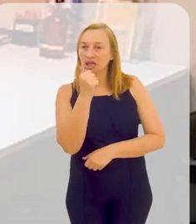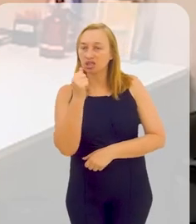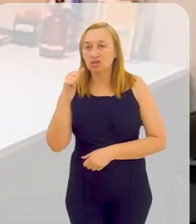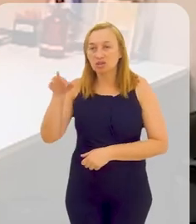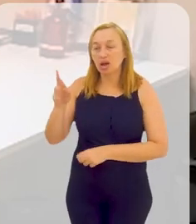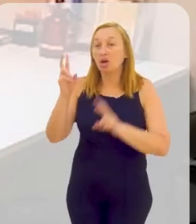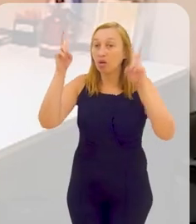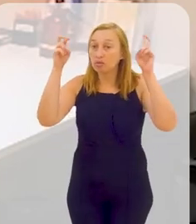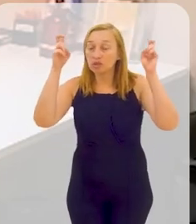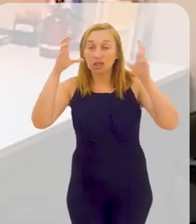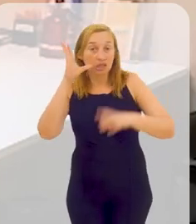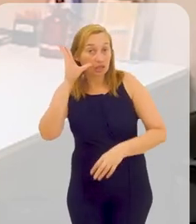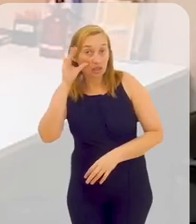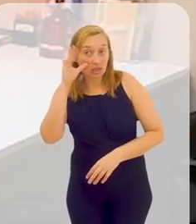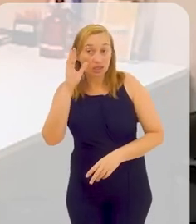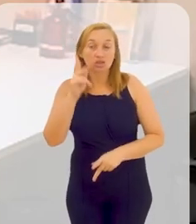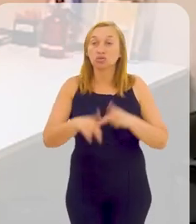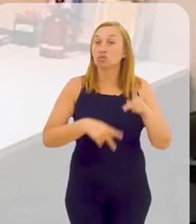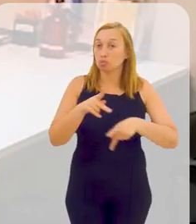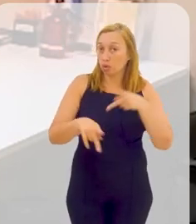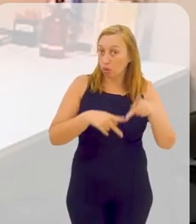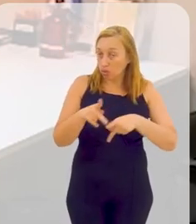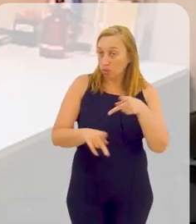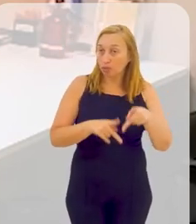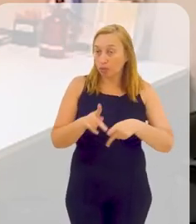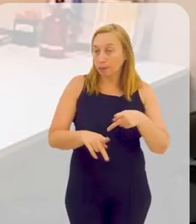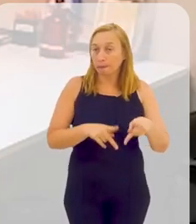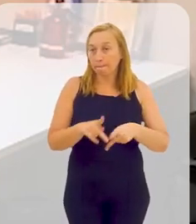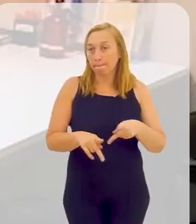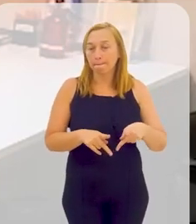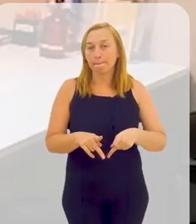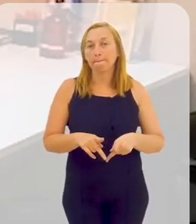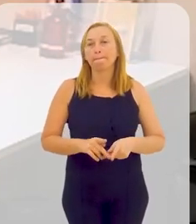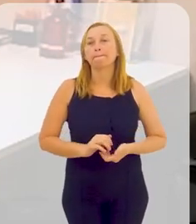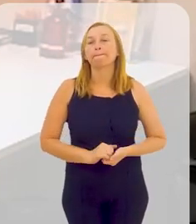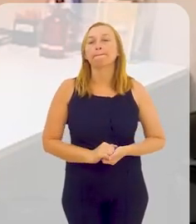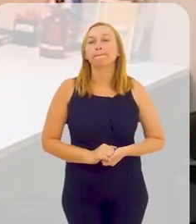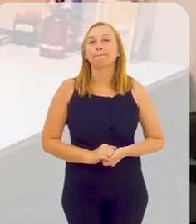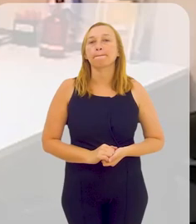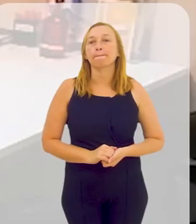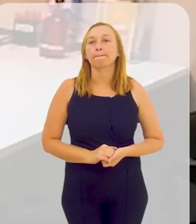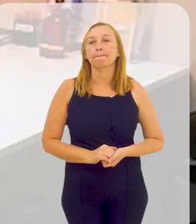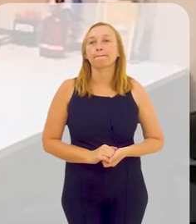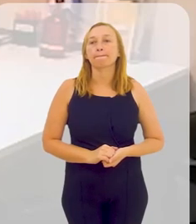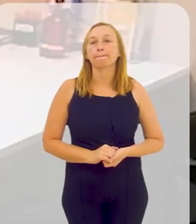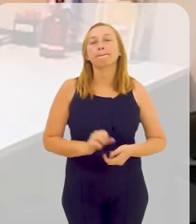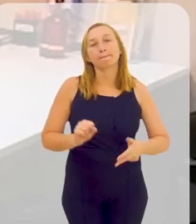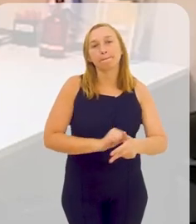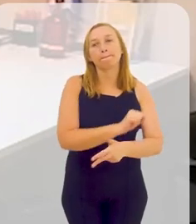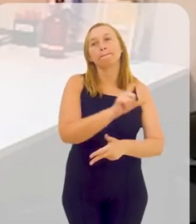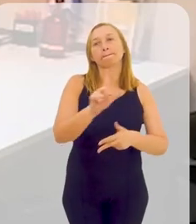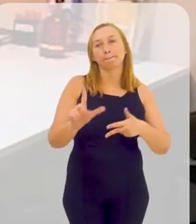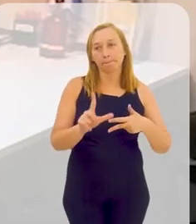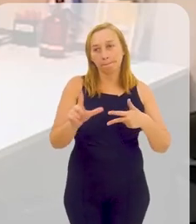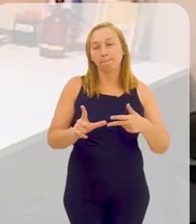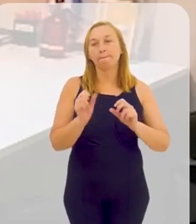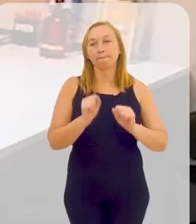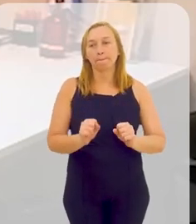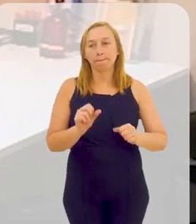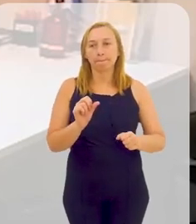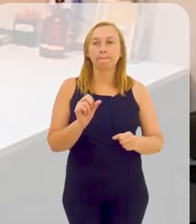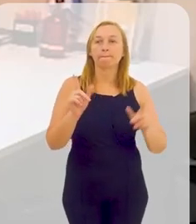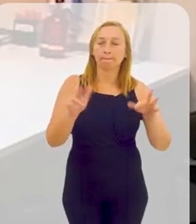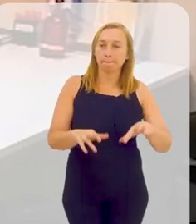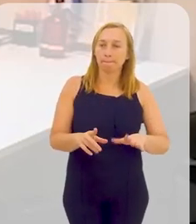Então esse é um tema de interesse do cidadão é um tema de interesse da nossa população e que o poder legislativo